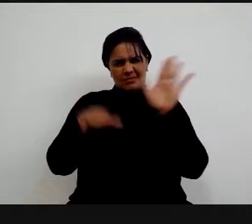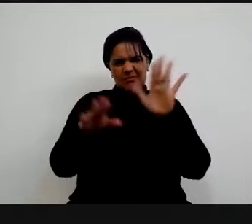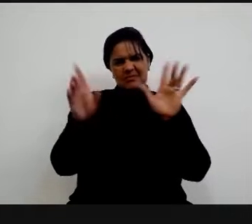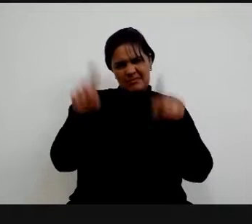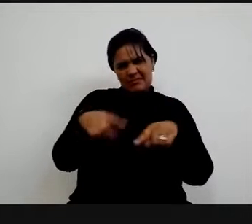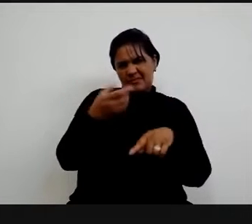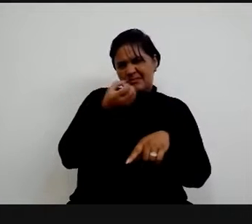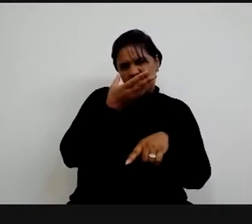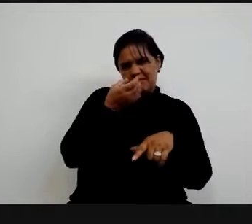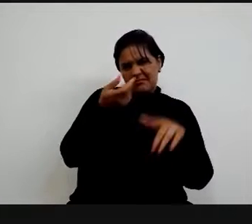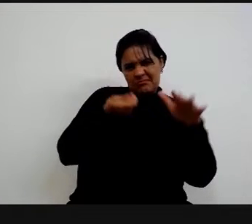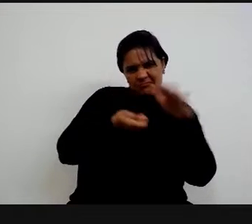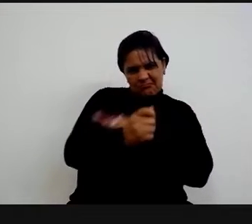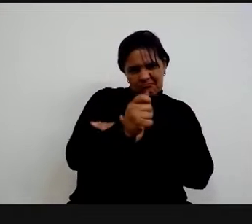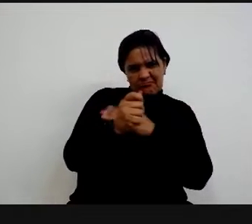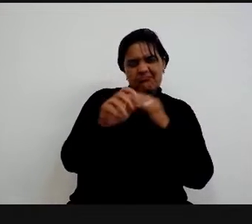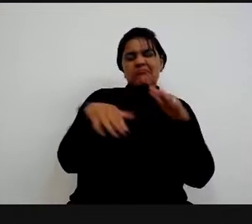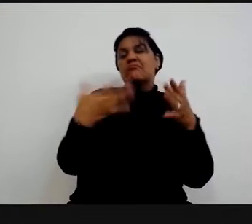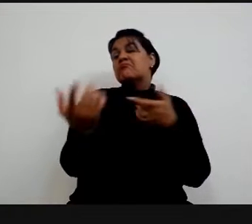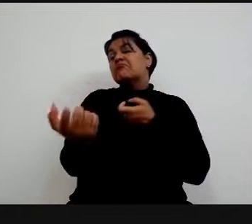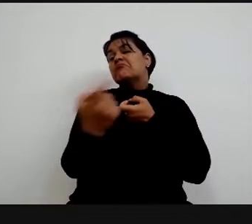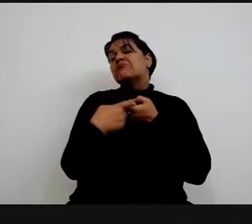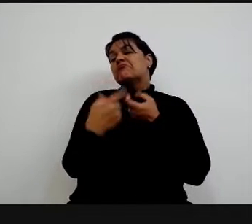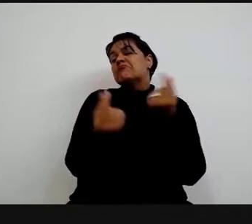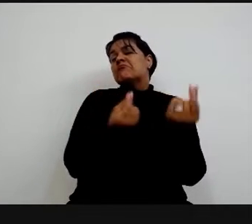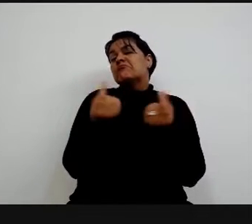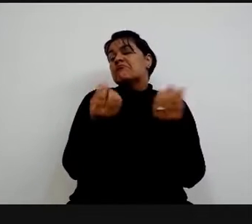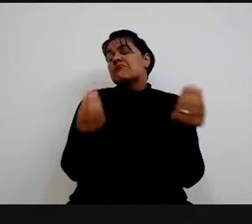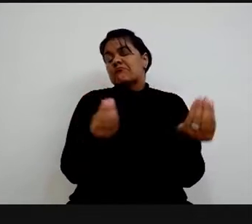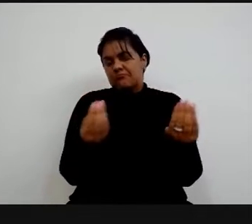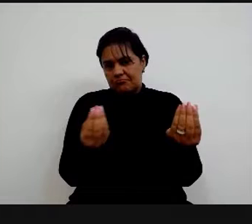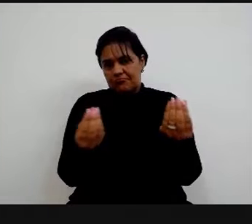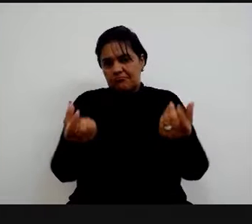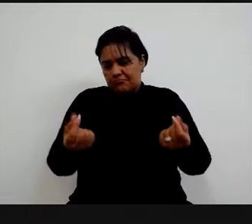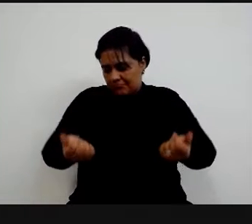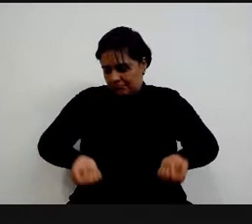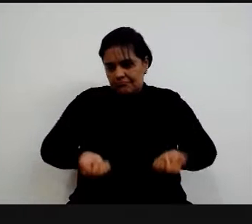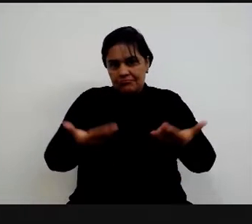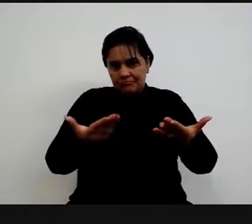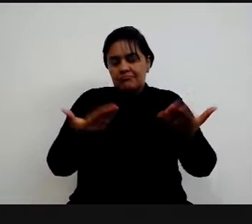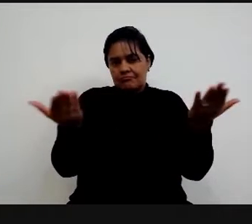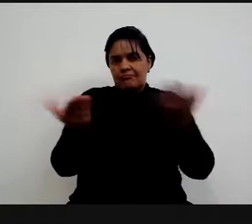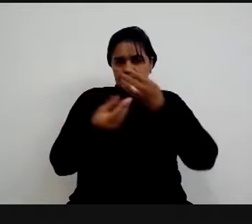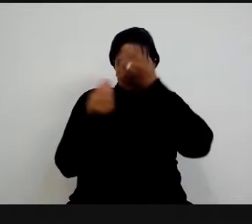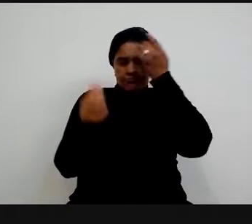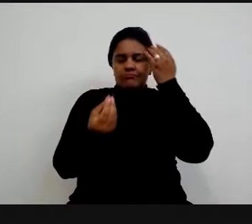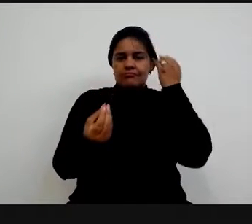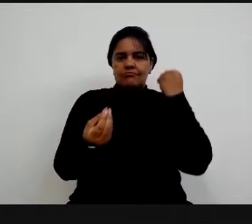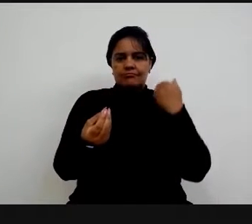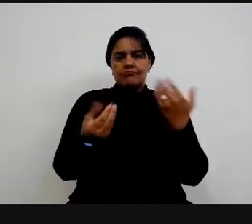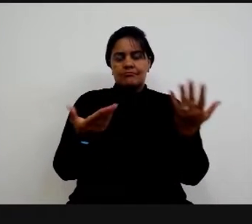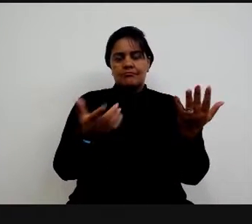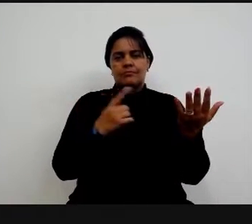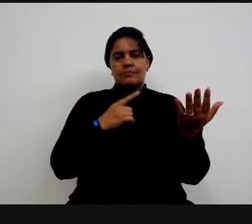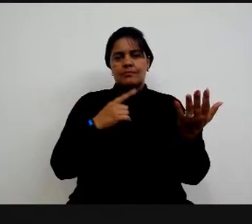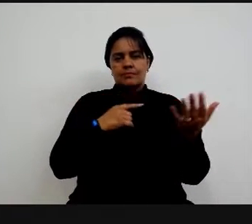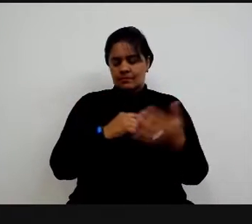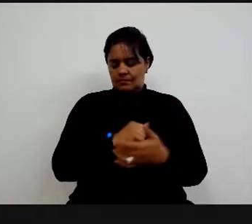este investimento? Qual é o retorno disso que está sendo gasto? E, às vezes,